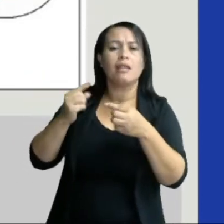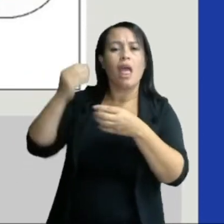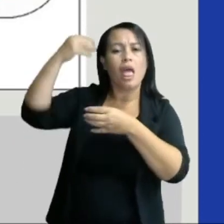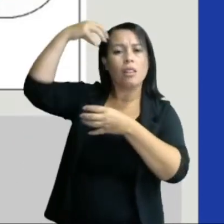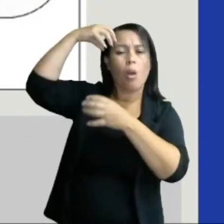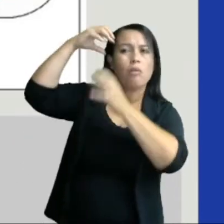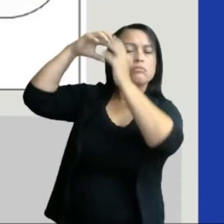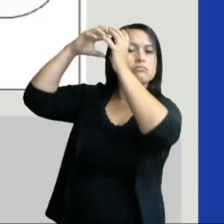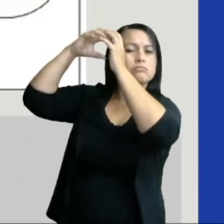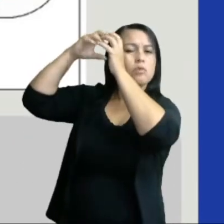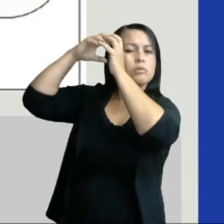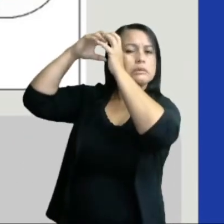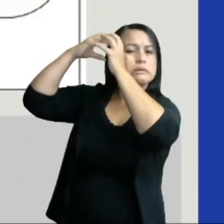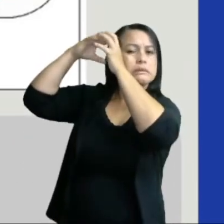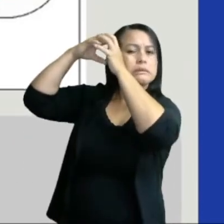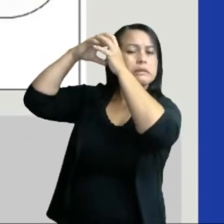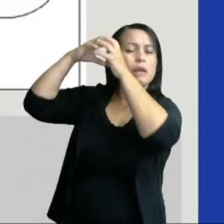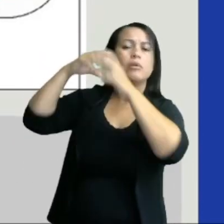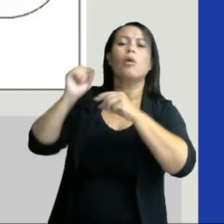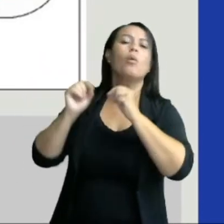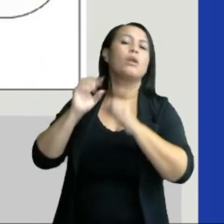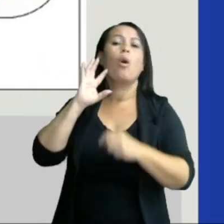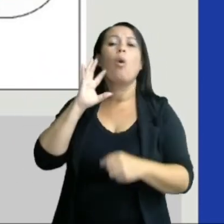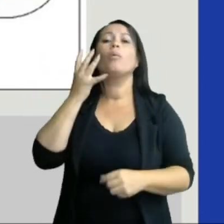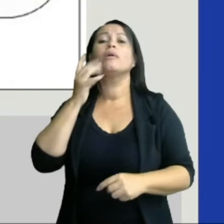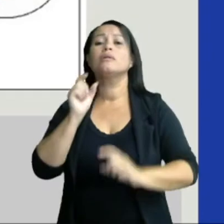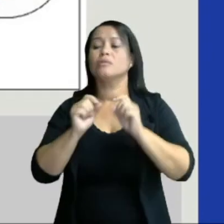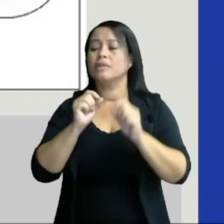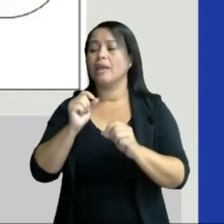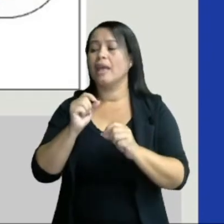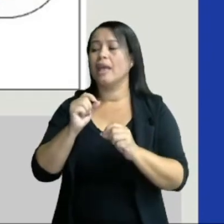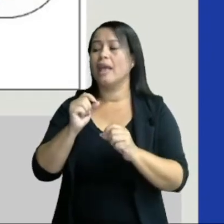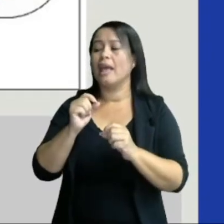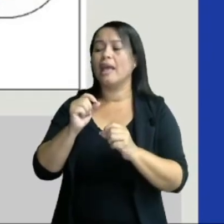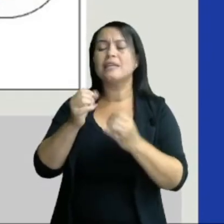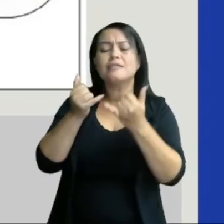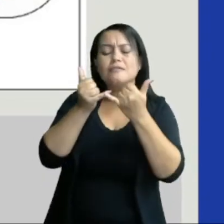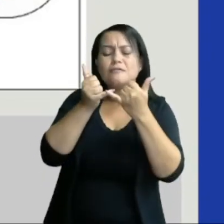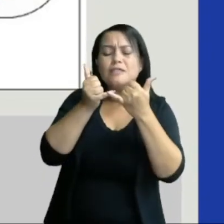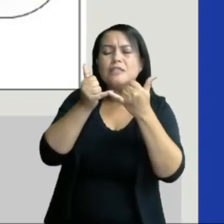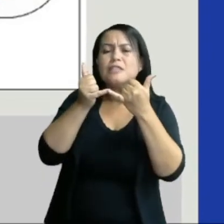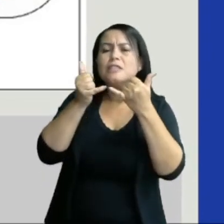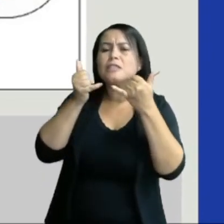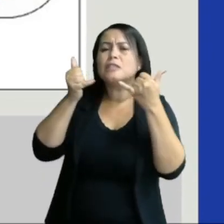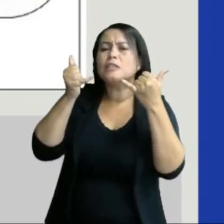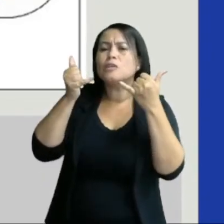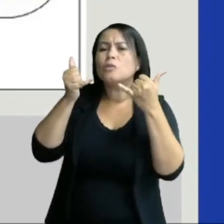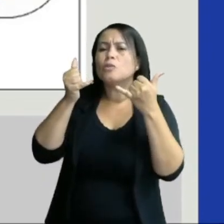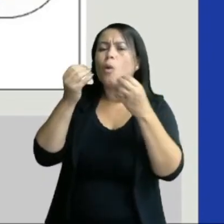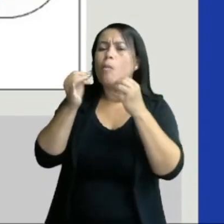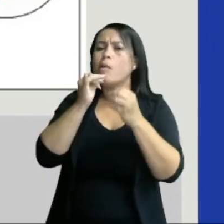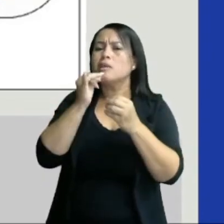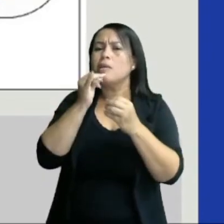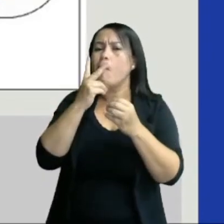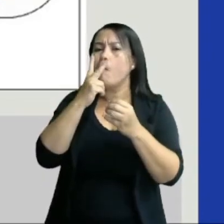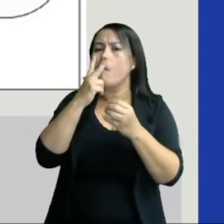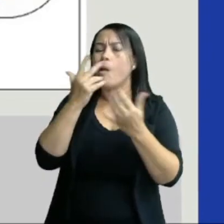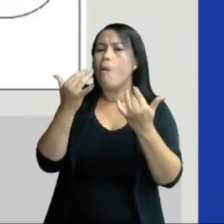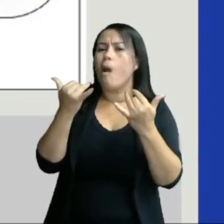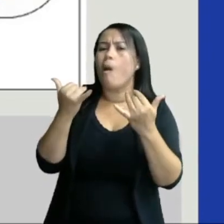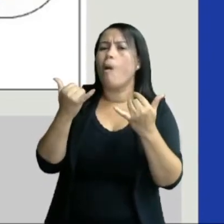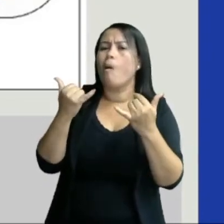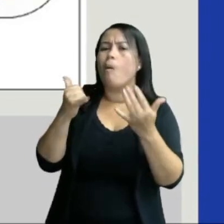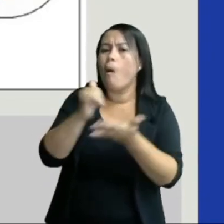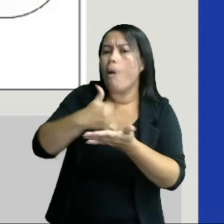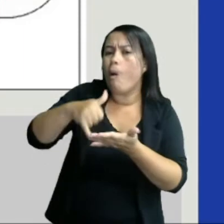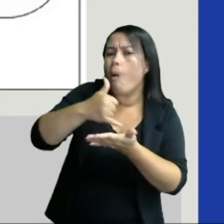cérebro. E quando acontece o quê? Esses vasos fininhos são entupidos por gorduras,